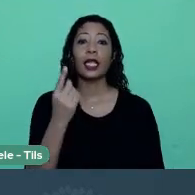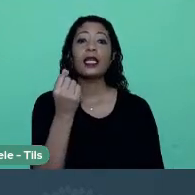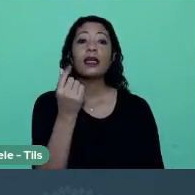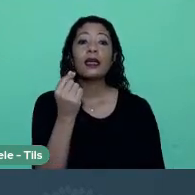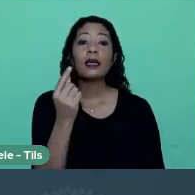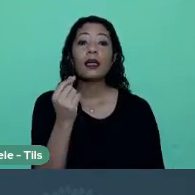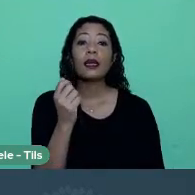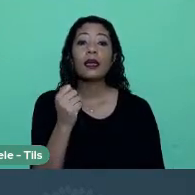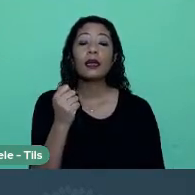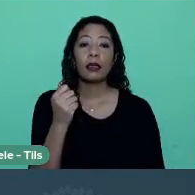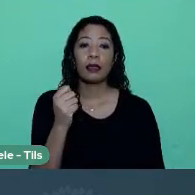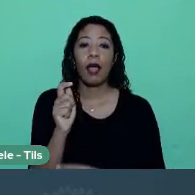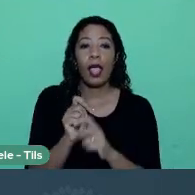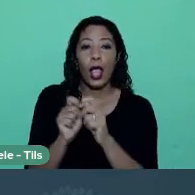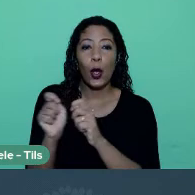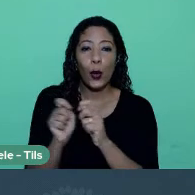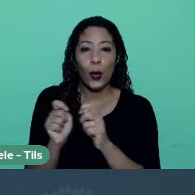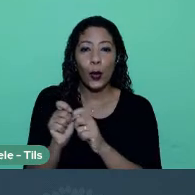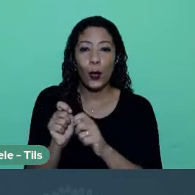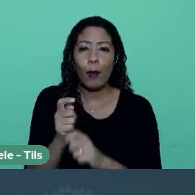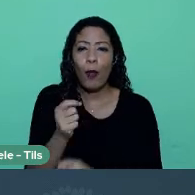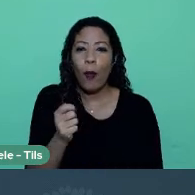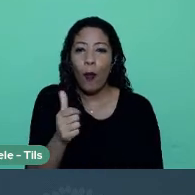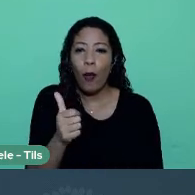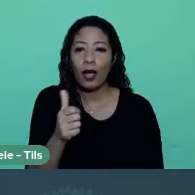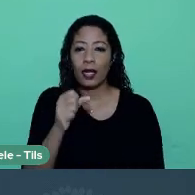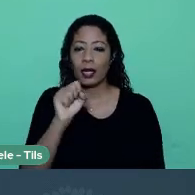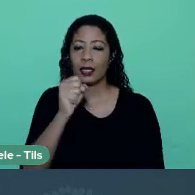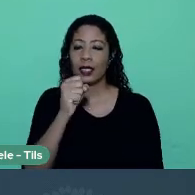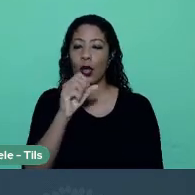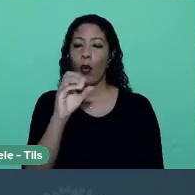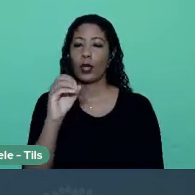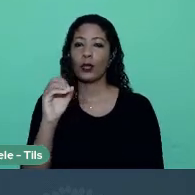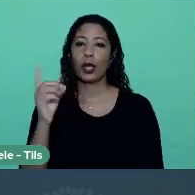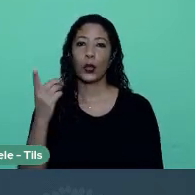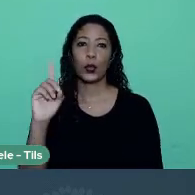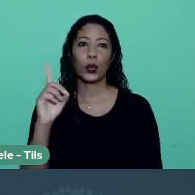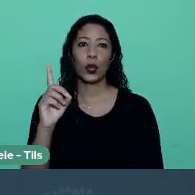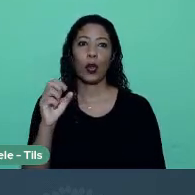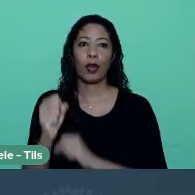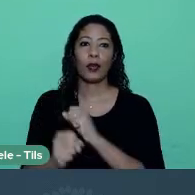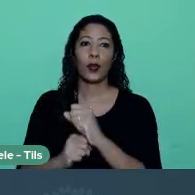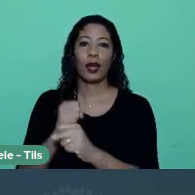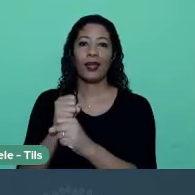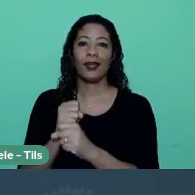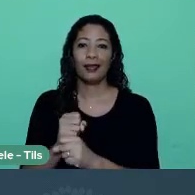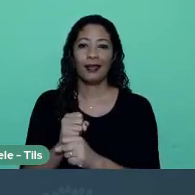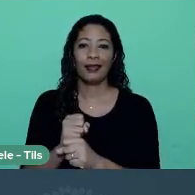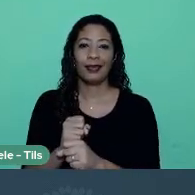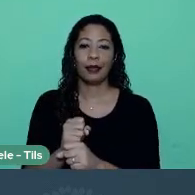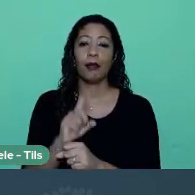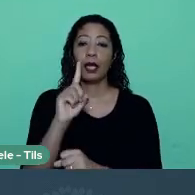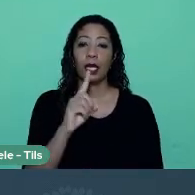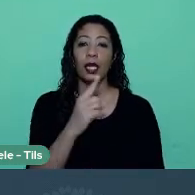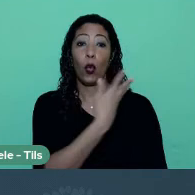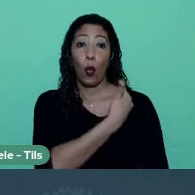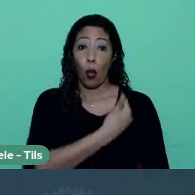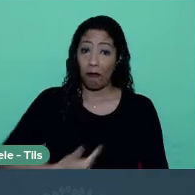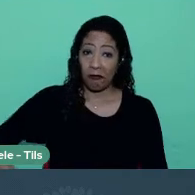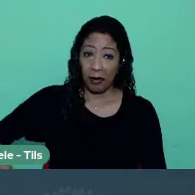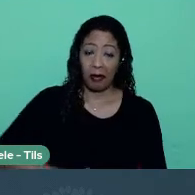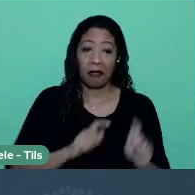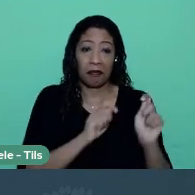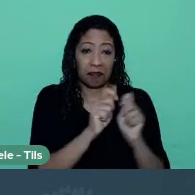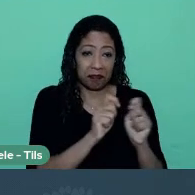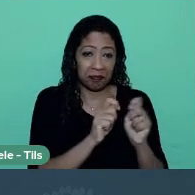de economia para a família e $400 por ano, por paciente, por ano, para o